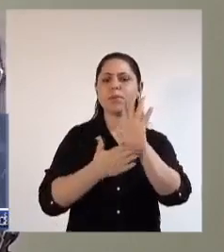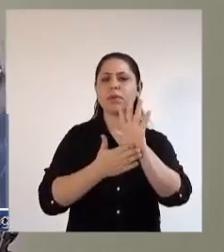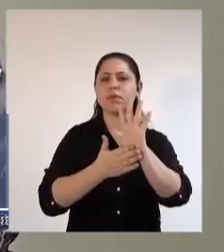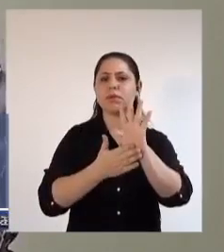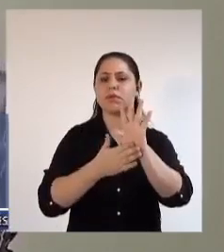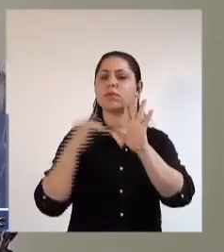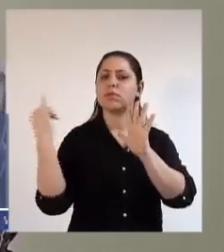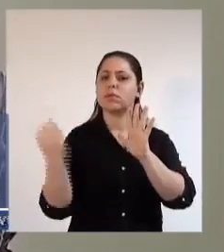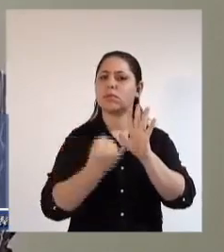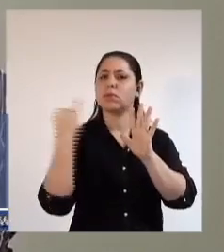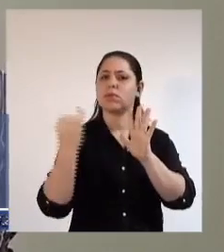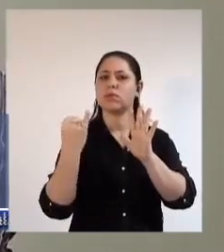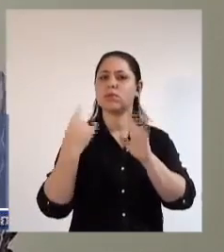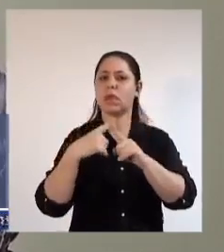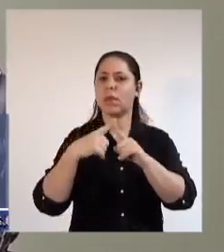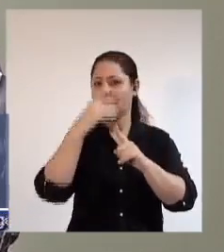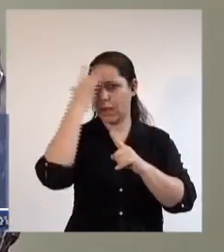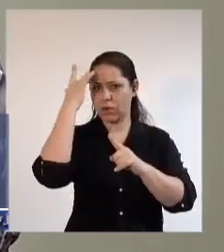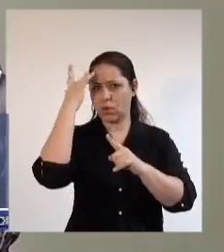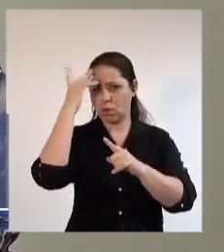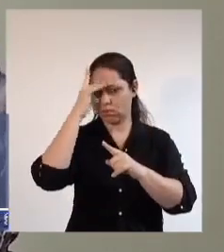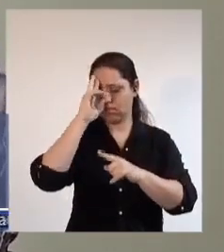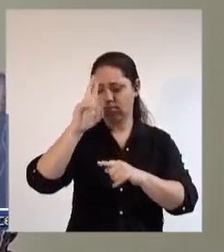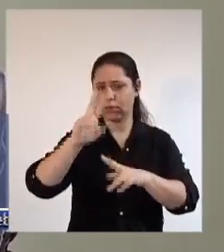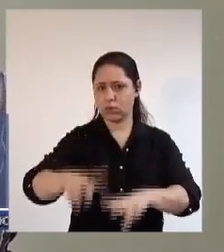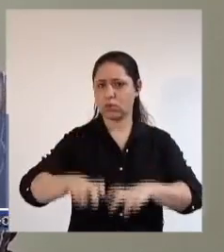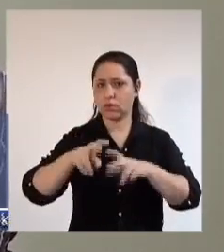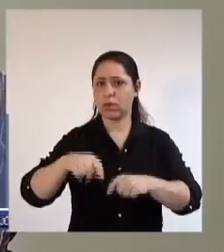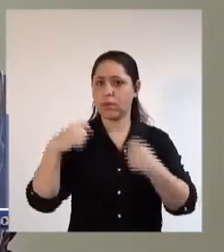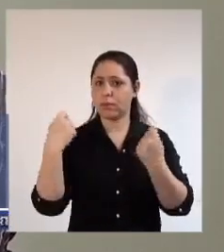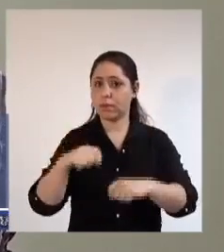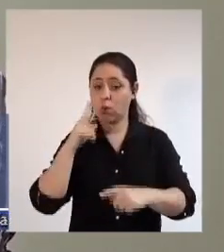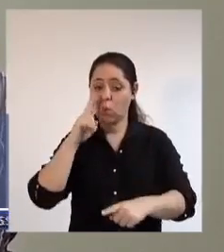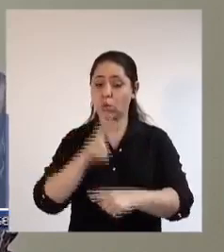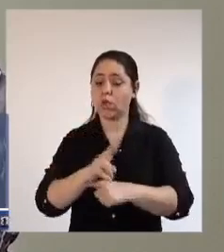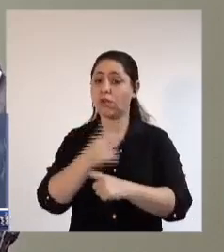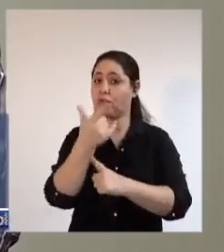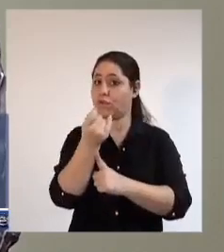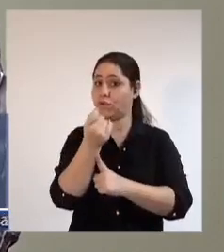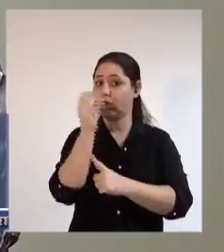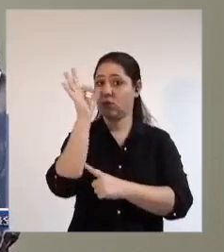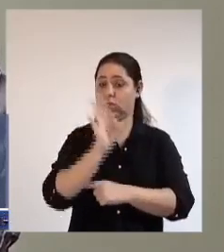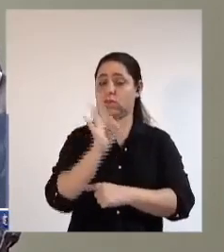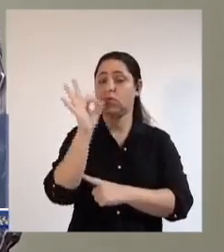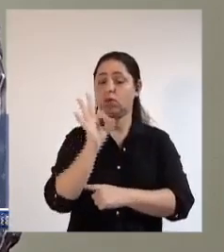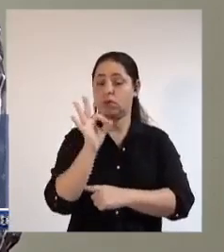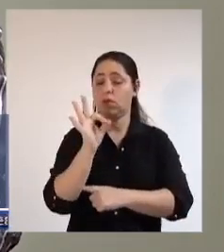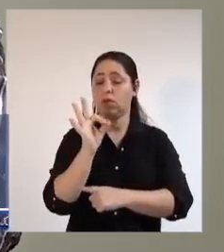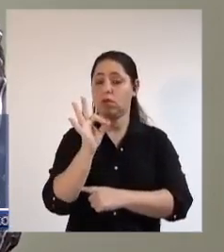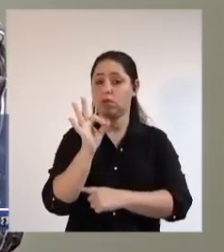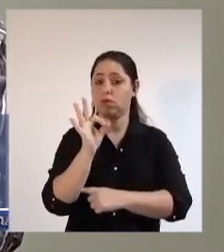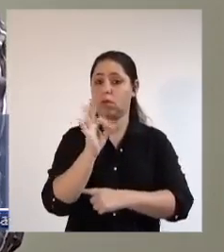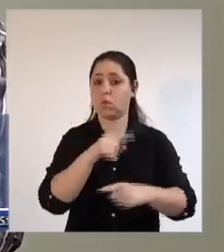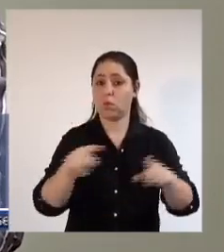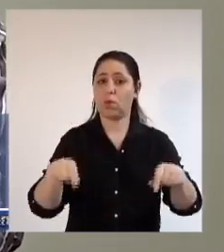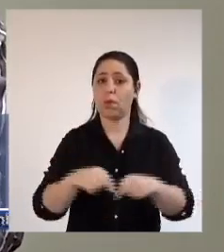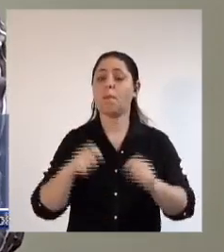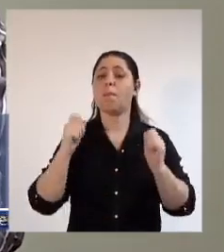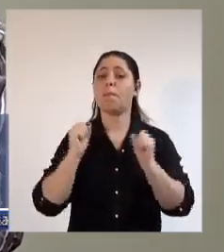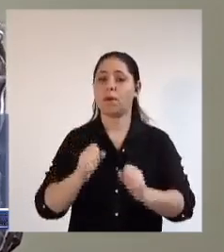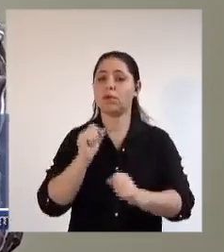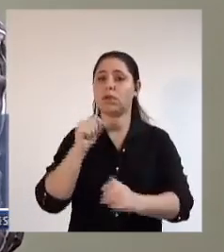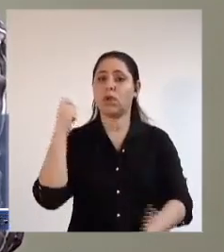pra quem não sabe aqueles proprietários que tenham que deveriam preservar 20% da sua propriedade que não preservaram como reserva legal podem comprar